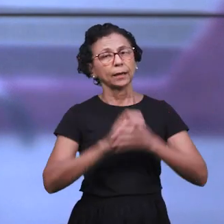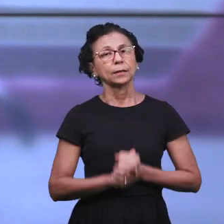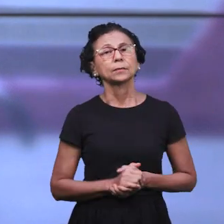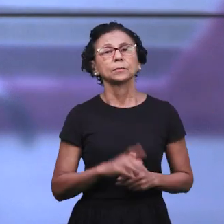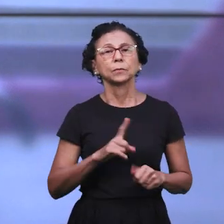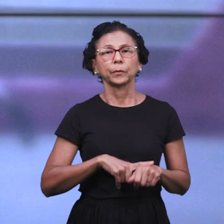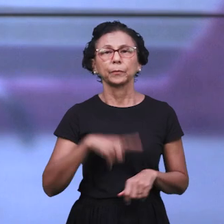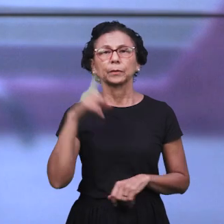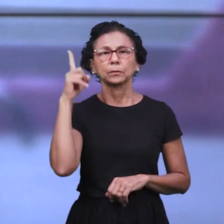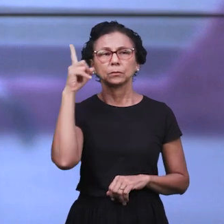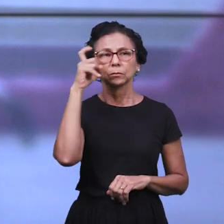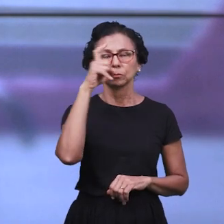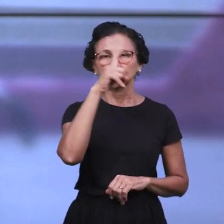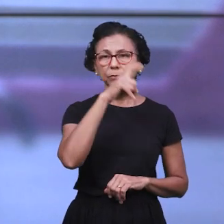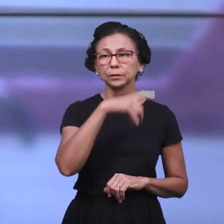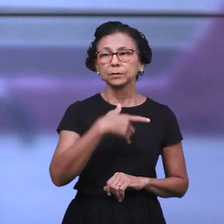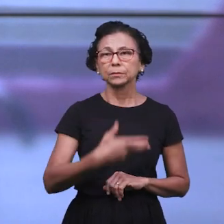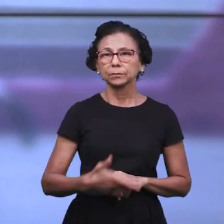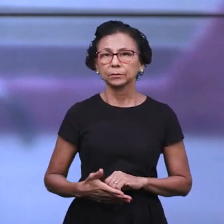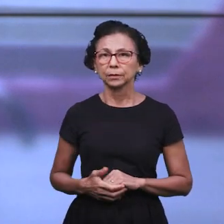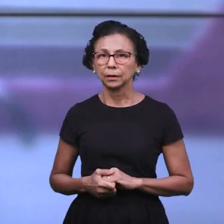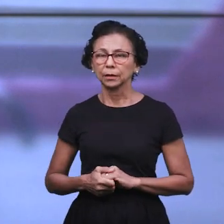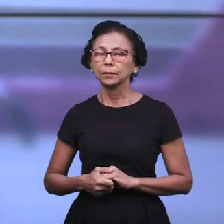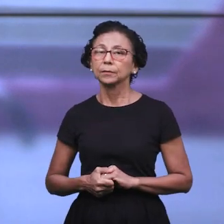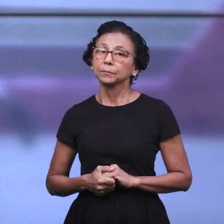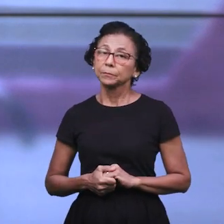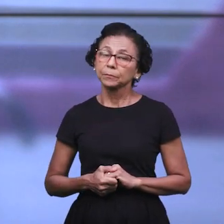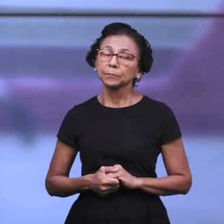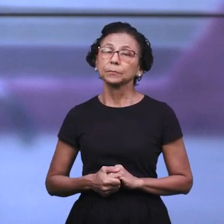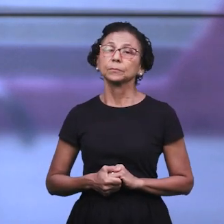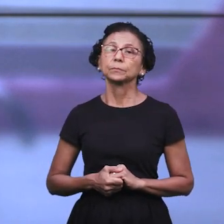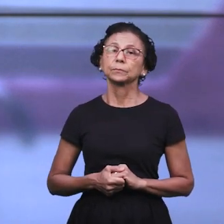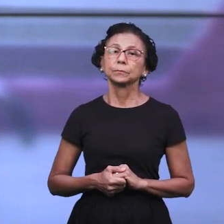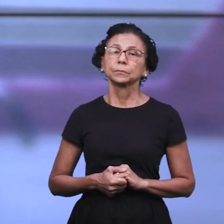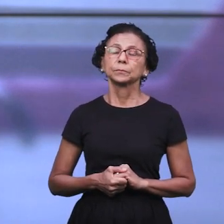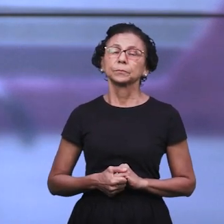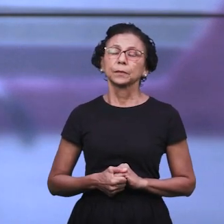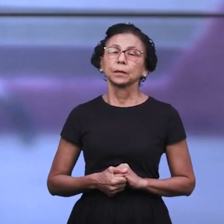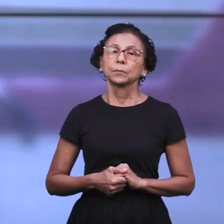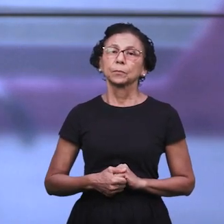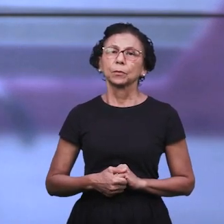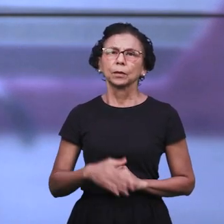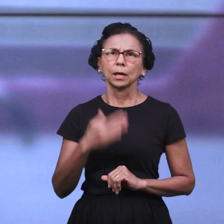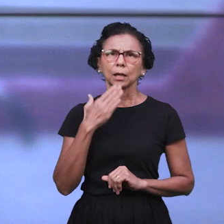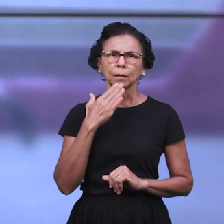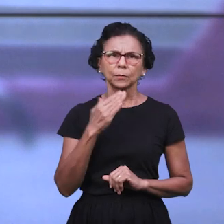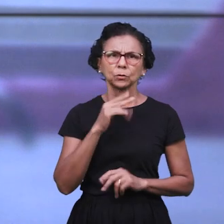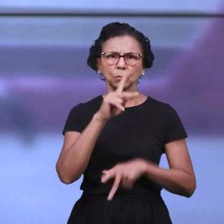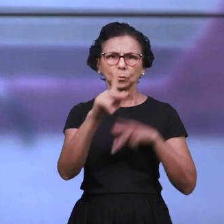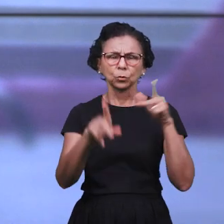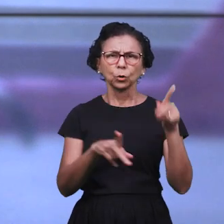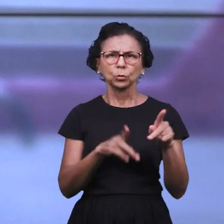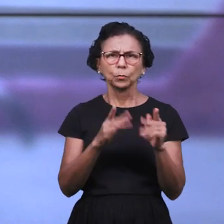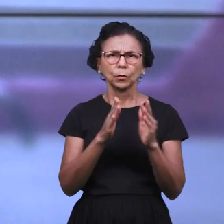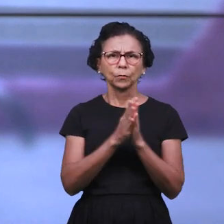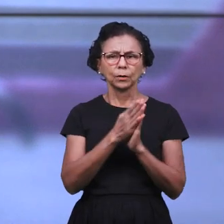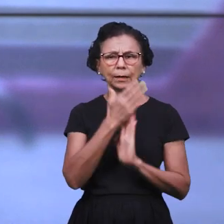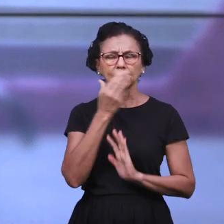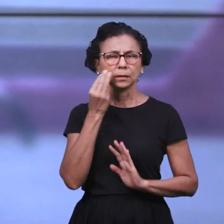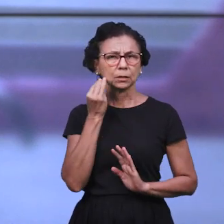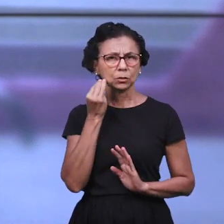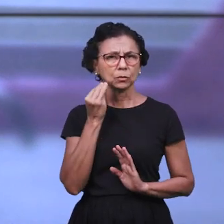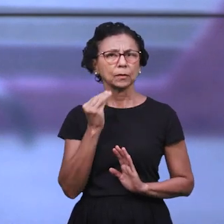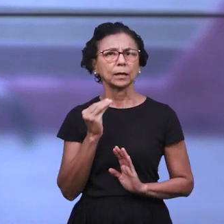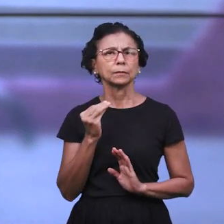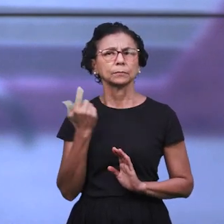resposta, mas ela foi buscar direção no Senhor, em jejum e oração, e teve vitória para ela e o seu povo. Em